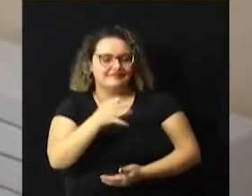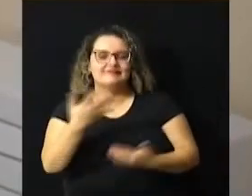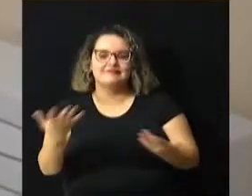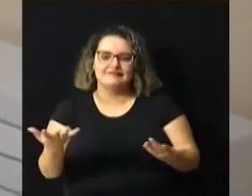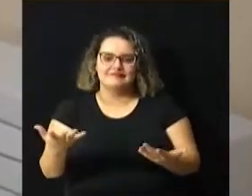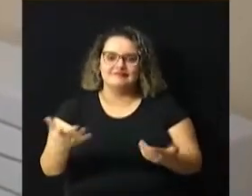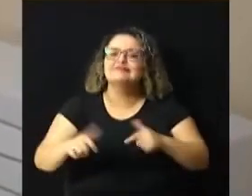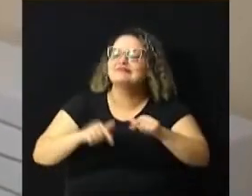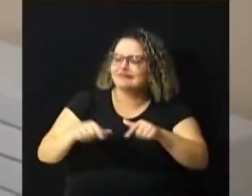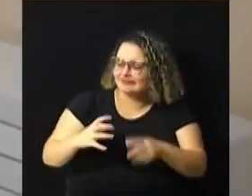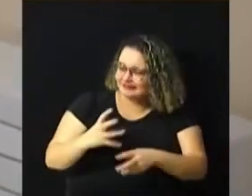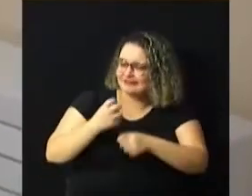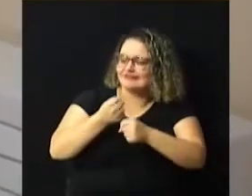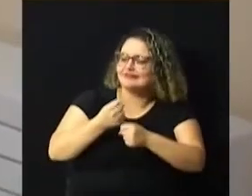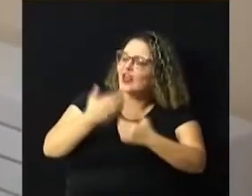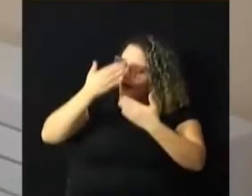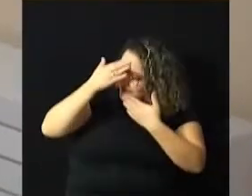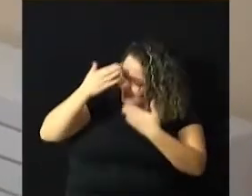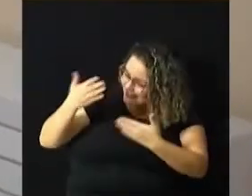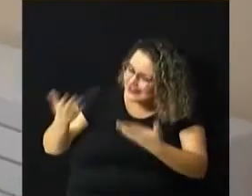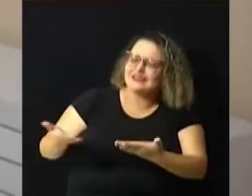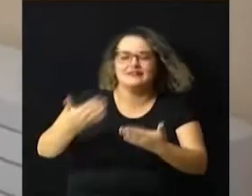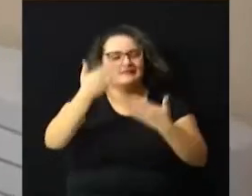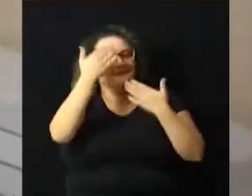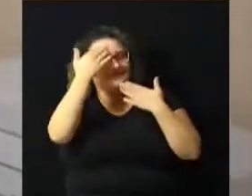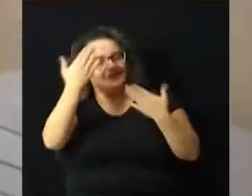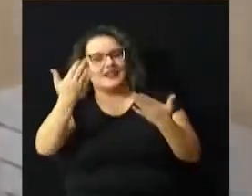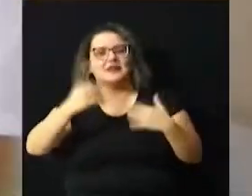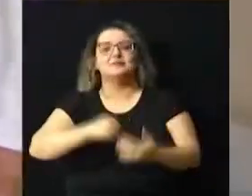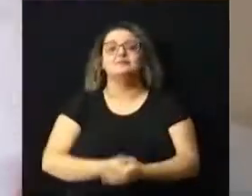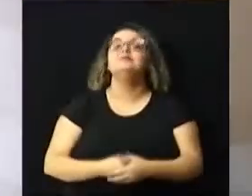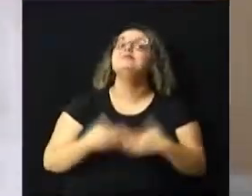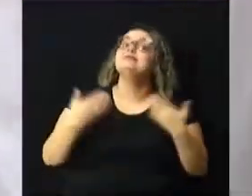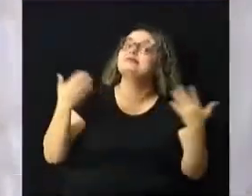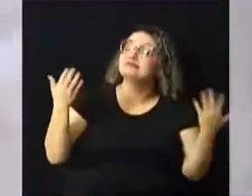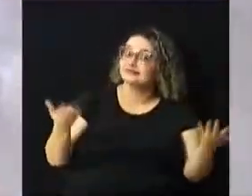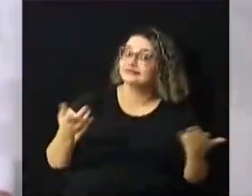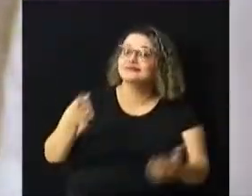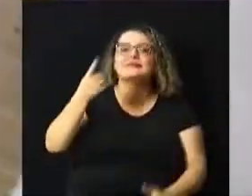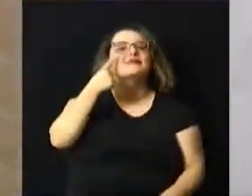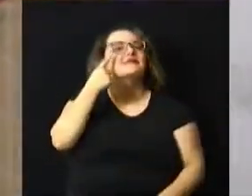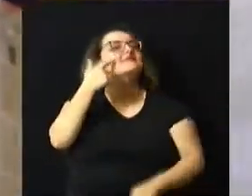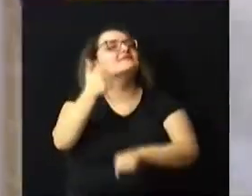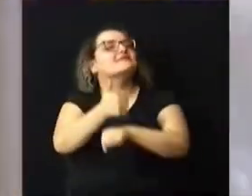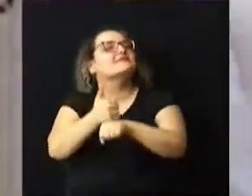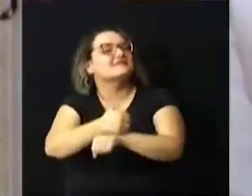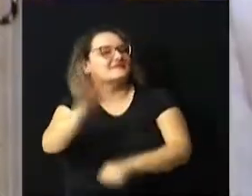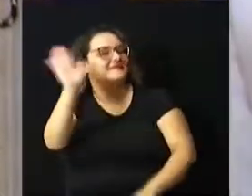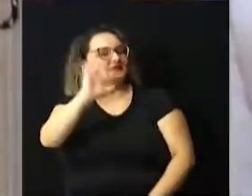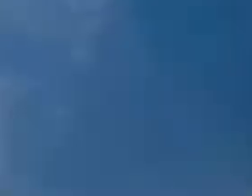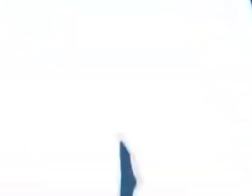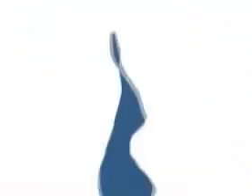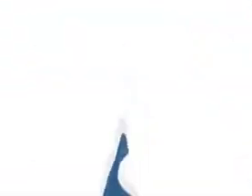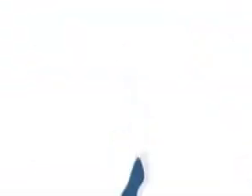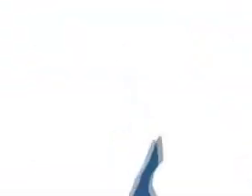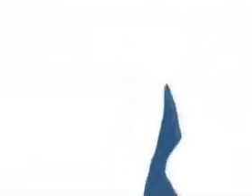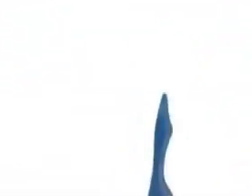tá bom. Fruto do trabalho. Valeu, Pamela. Obrigado, viu? Obrigada. É isso aí, pessoal. Se liga na profissão. Tchau.